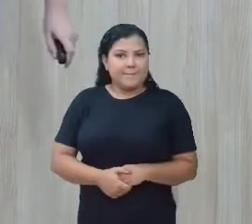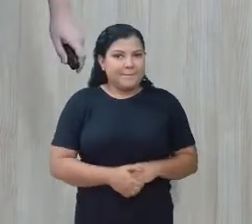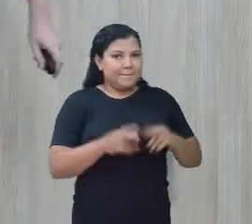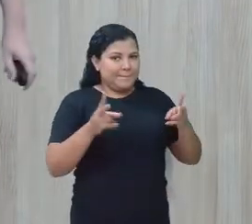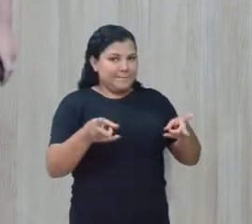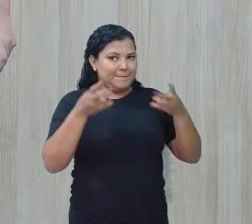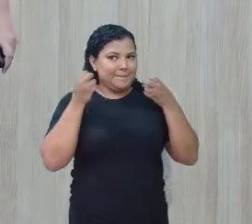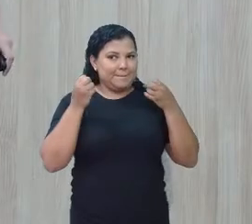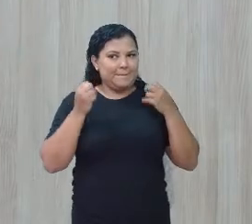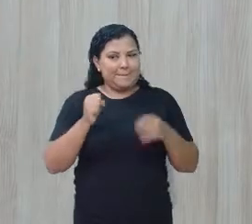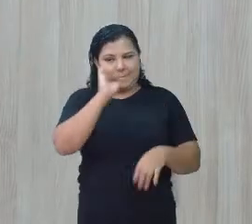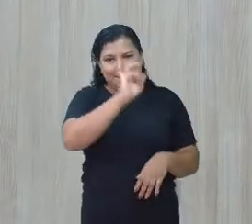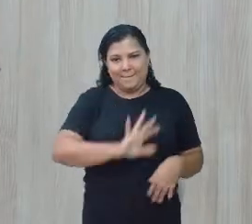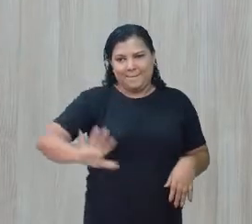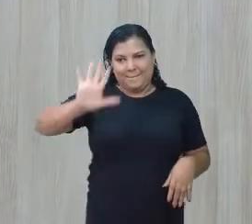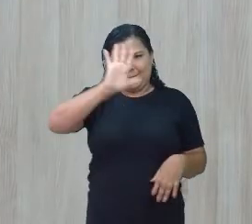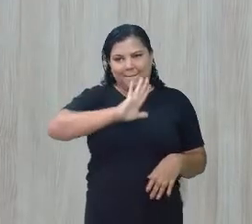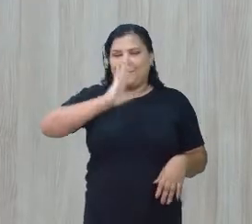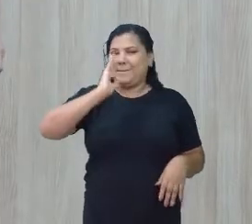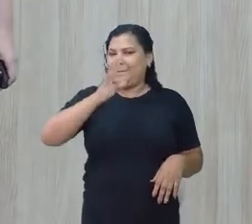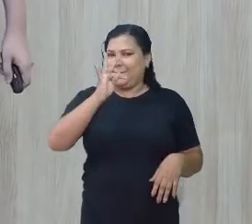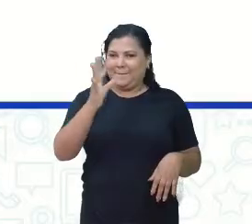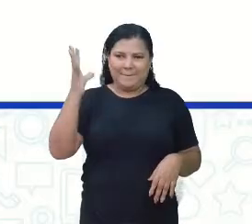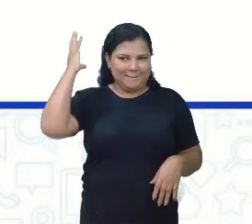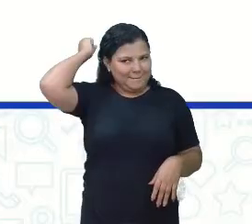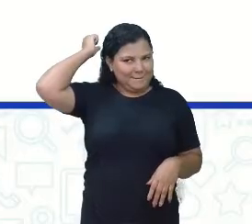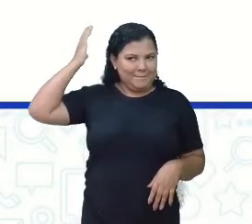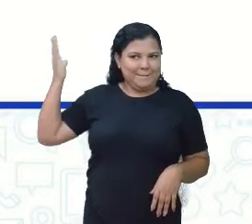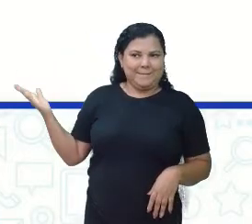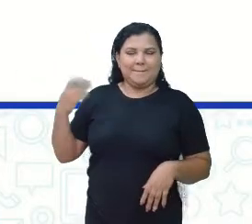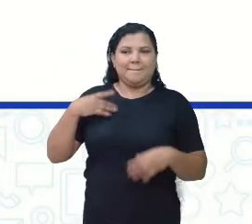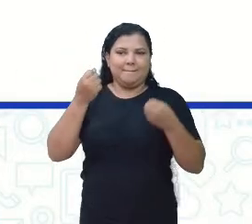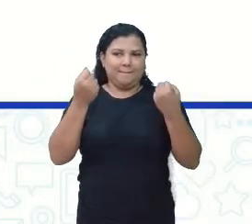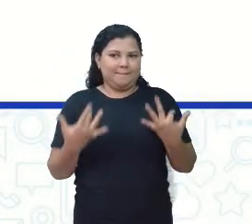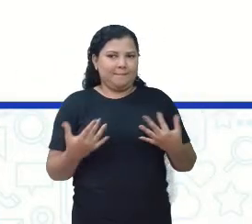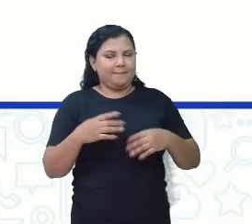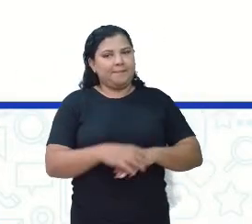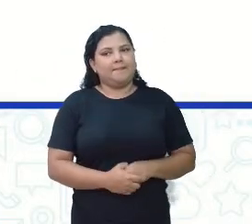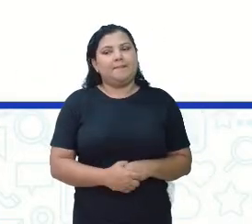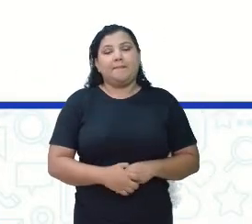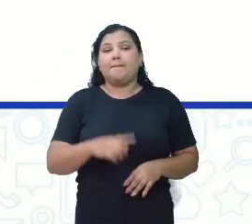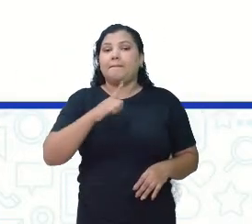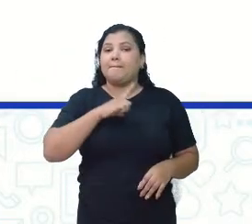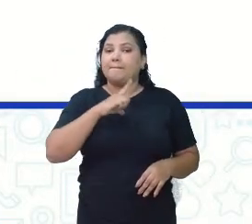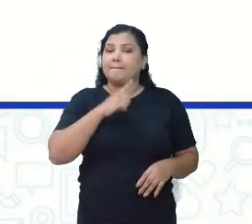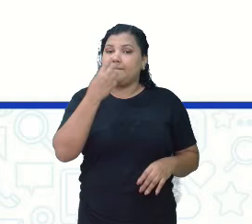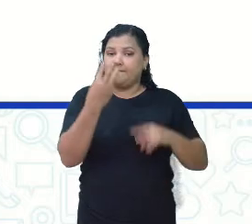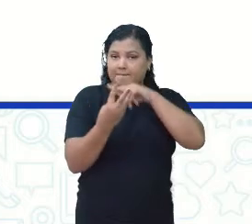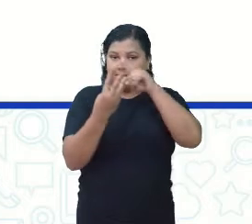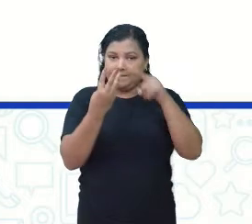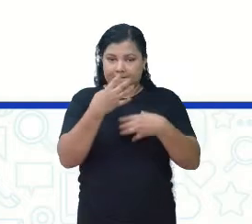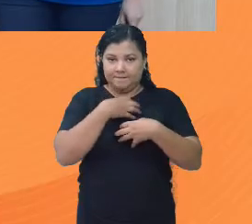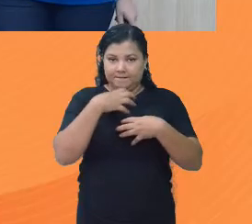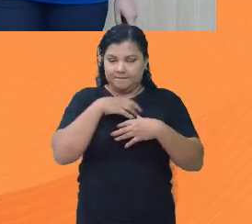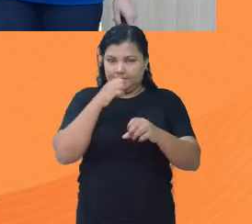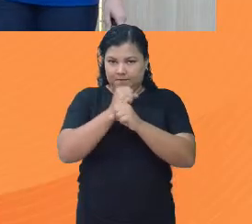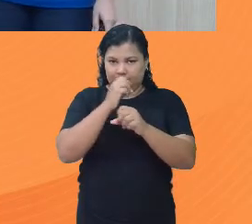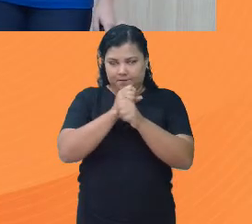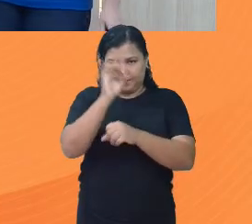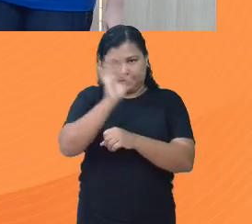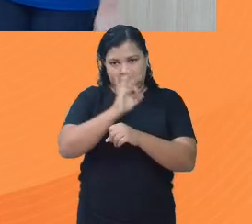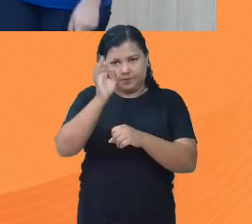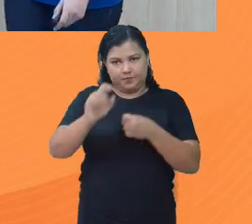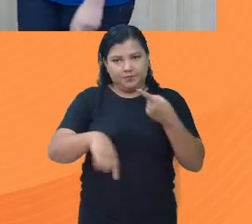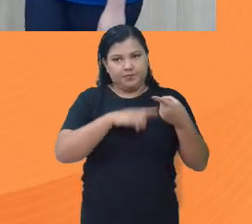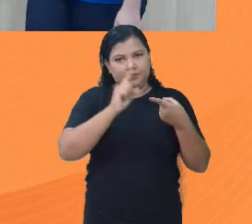né? Quem colocou esse tipo de imagem aqui já é o professor Tiago, olha aí. Disse pra gente, olha, tem 3 maneiras de a gente fazer o cálculo de uma porcentagem. A